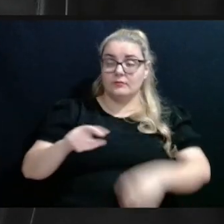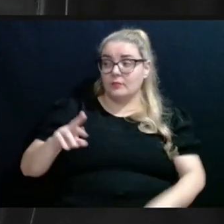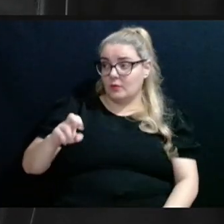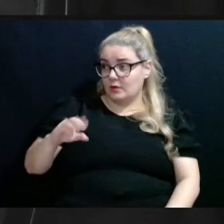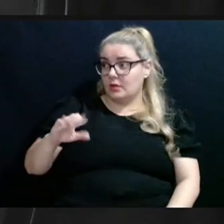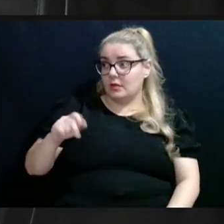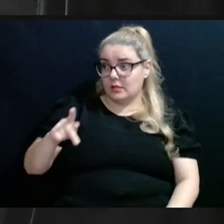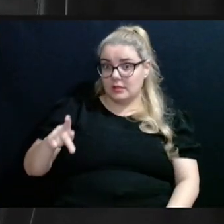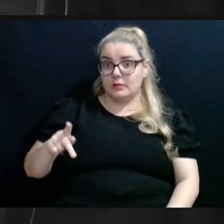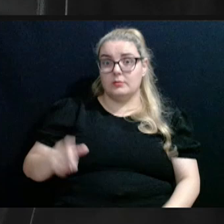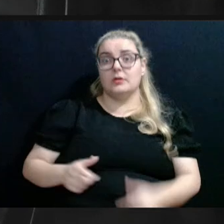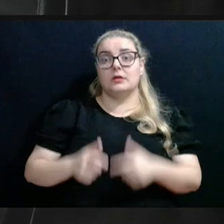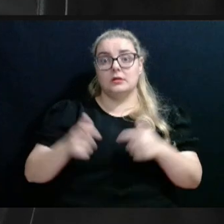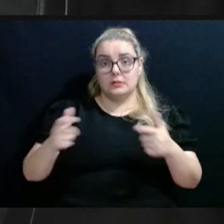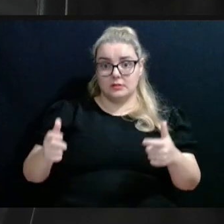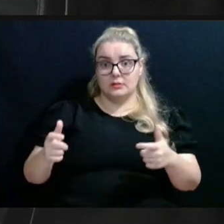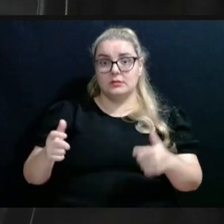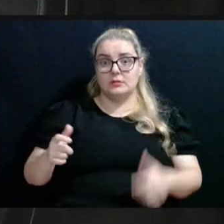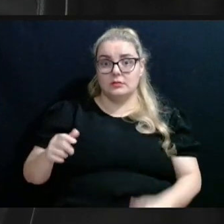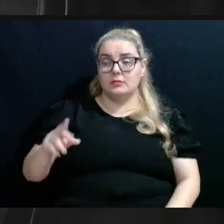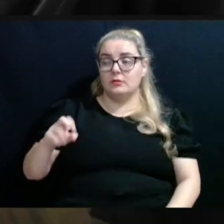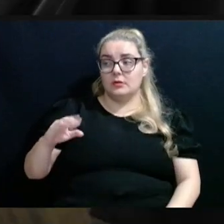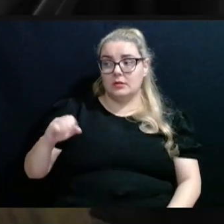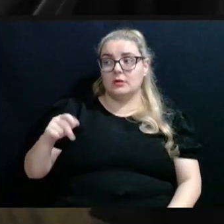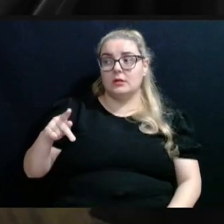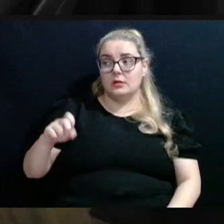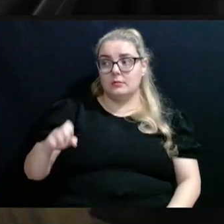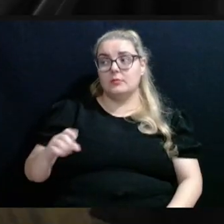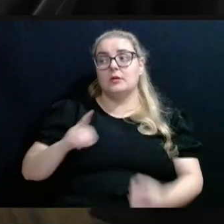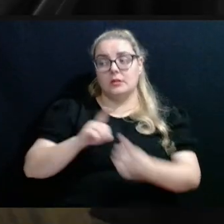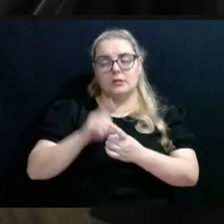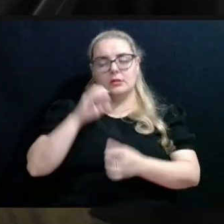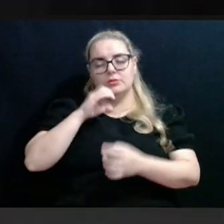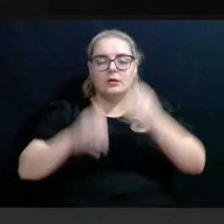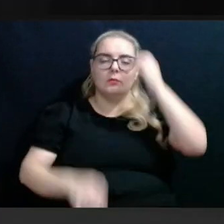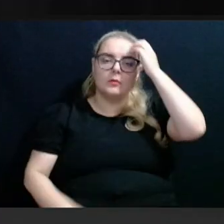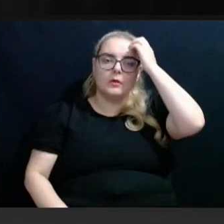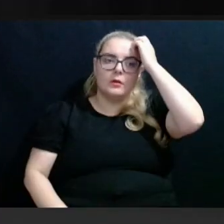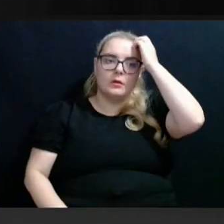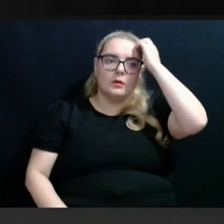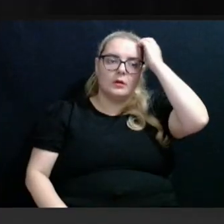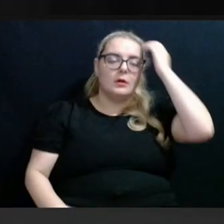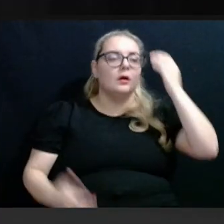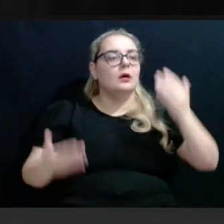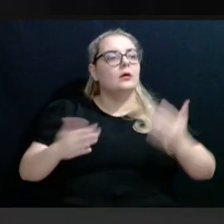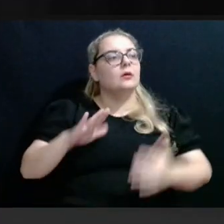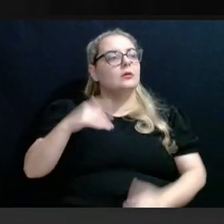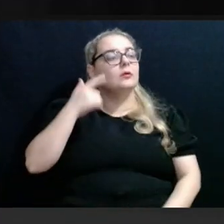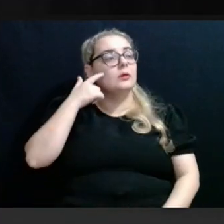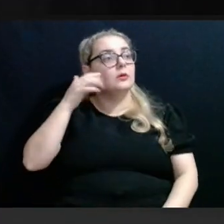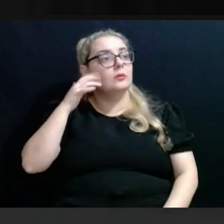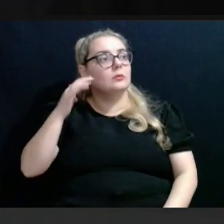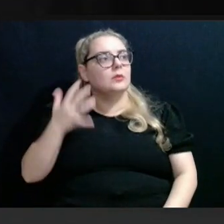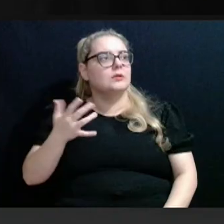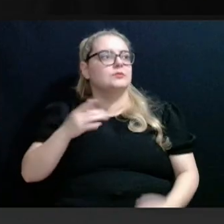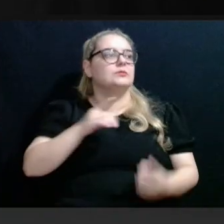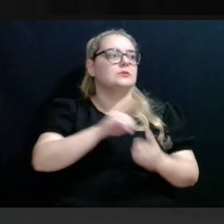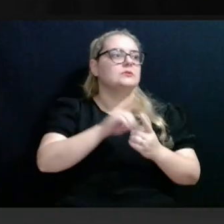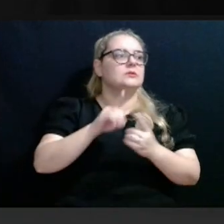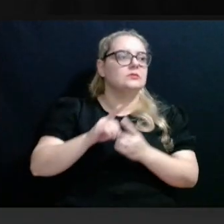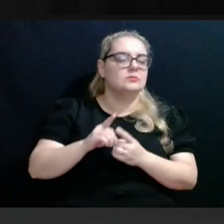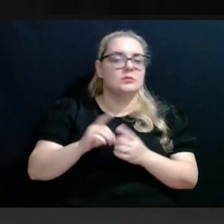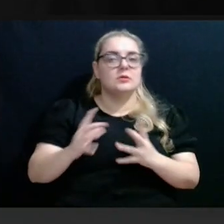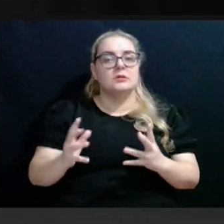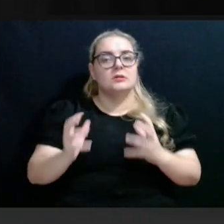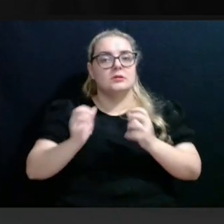eles nos atendem prontamente. Sim. Agora, quando a gente pensa nesse atendimento, nessa aproximação com